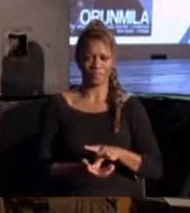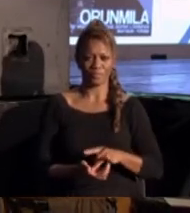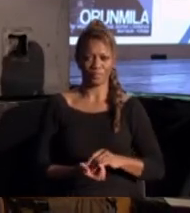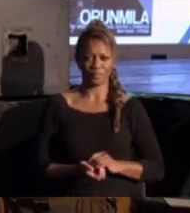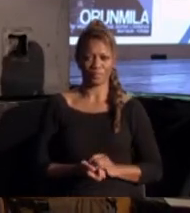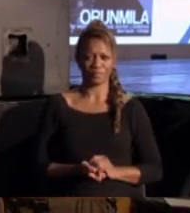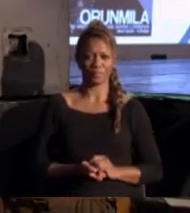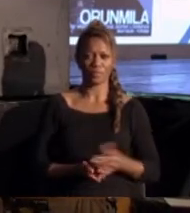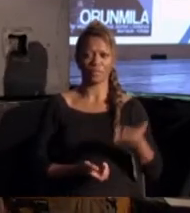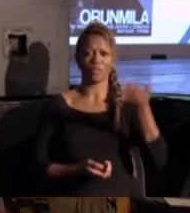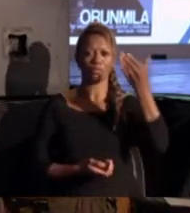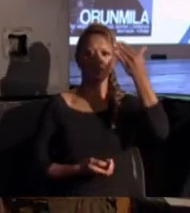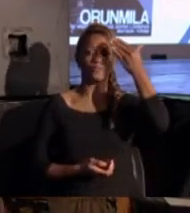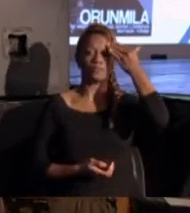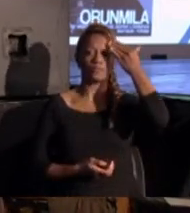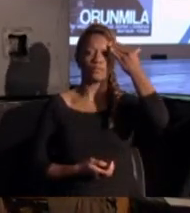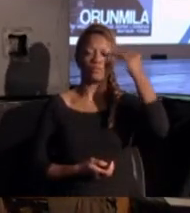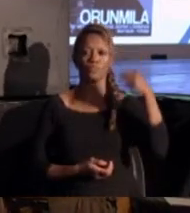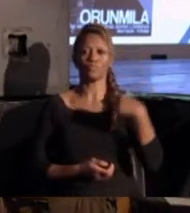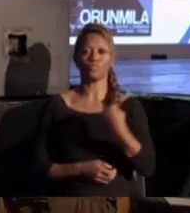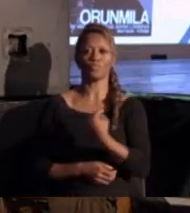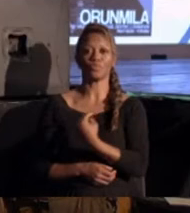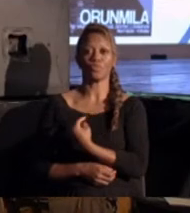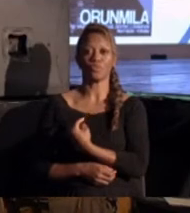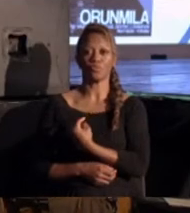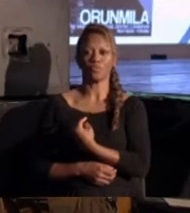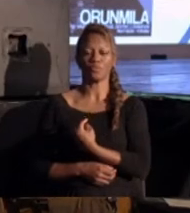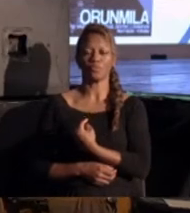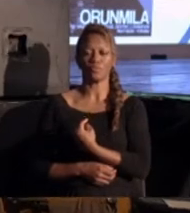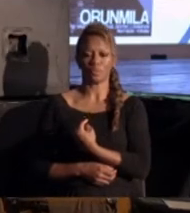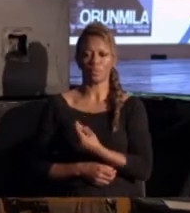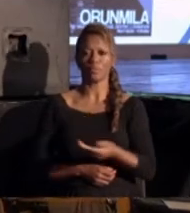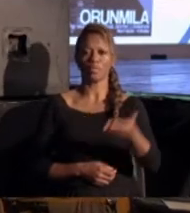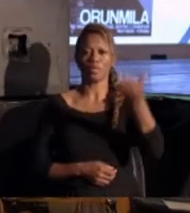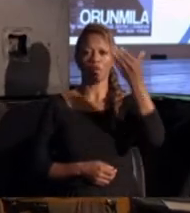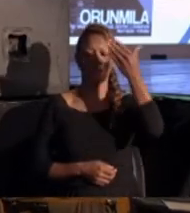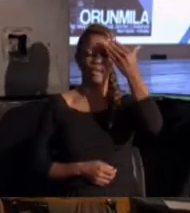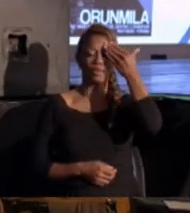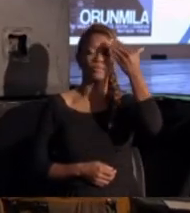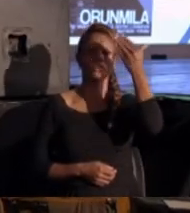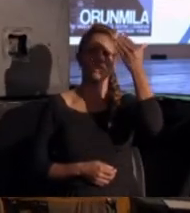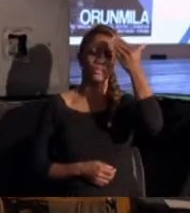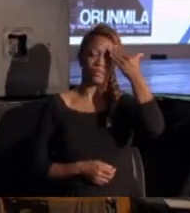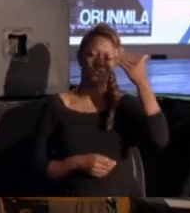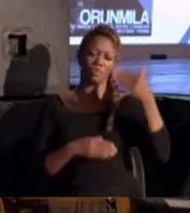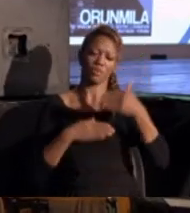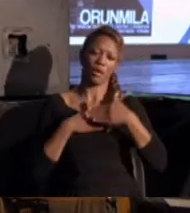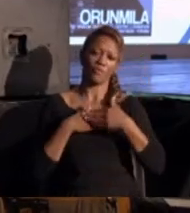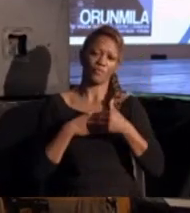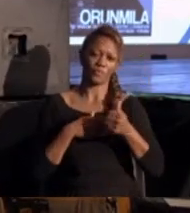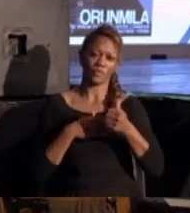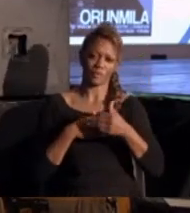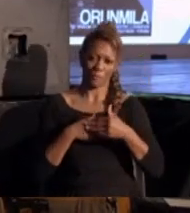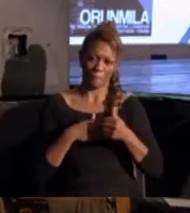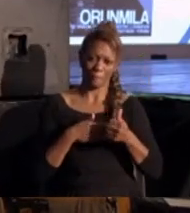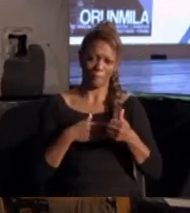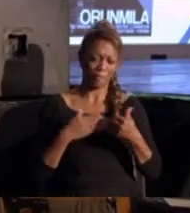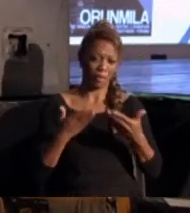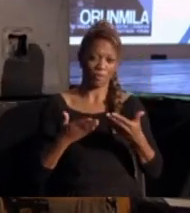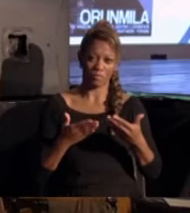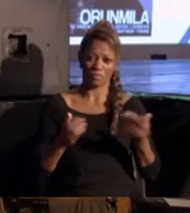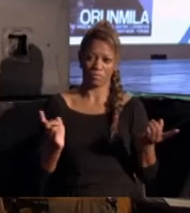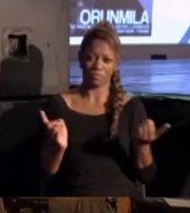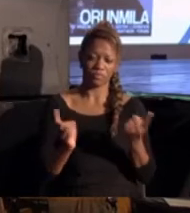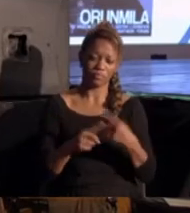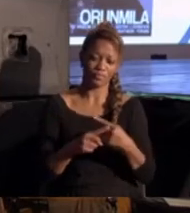justamente compreender que nós, quando nos alimentamos de um afeto, isso compõe a favor ou contra a